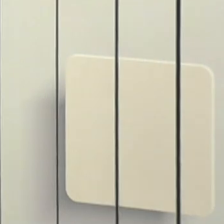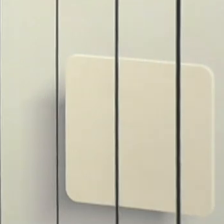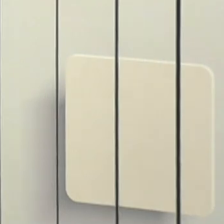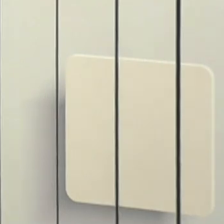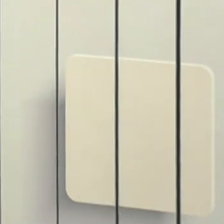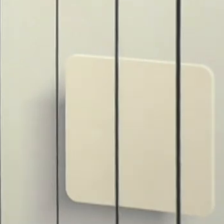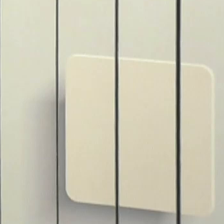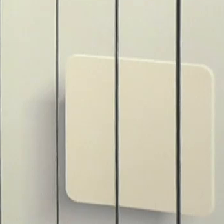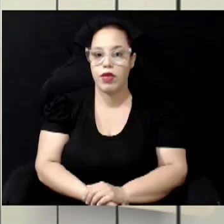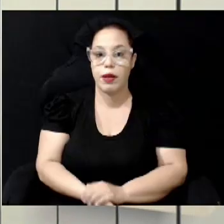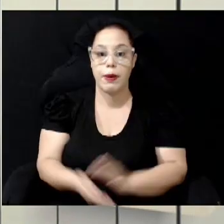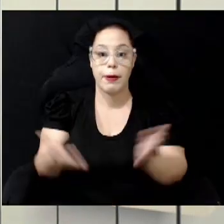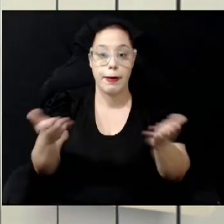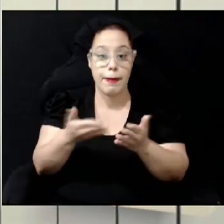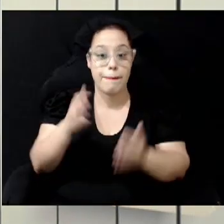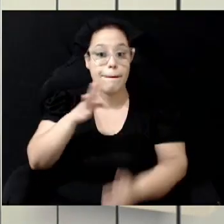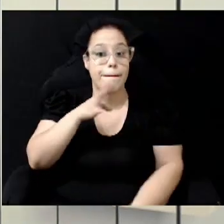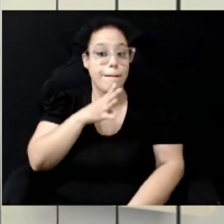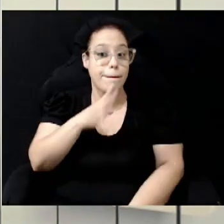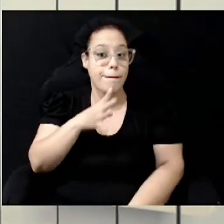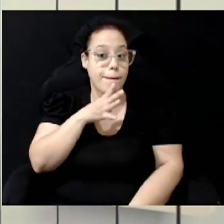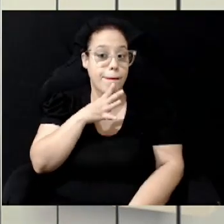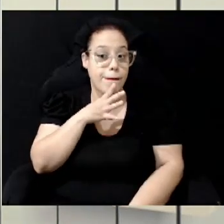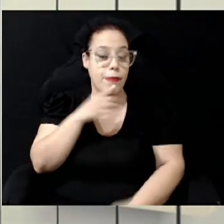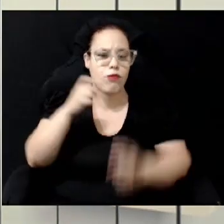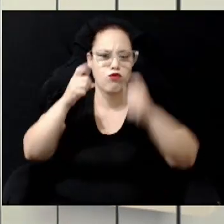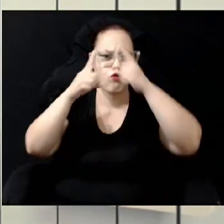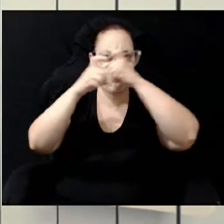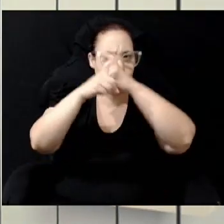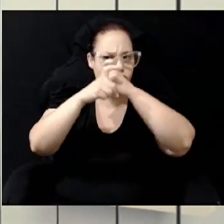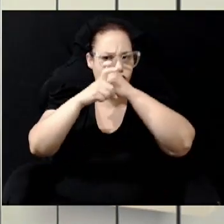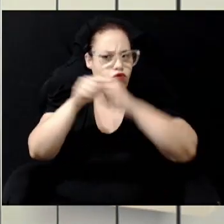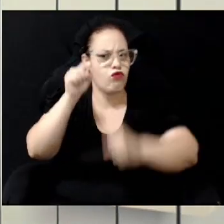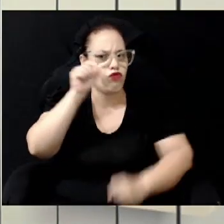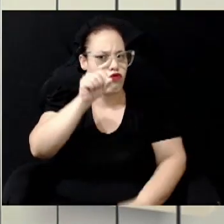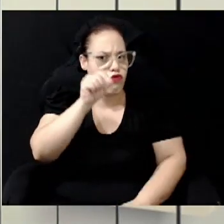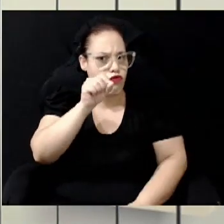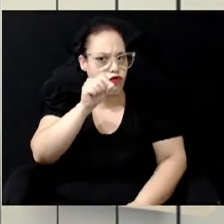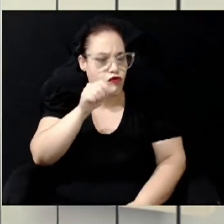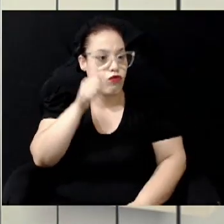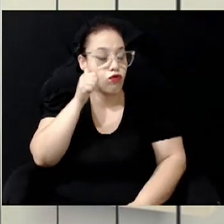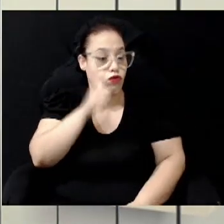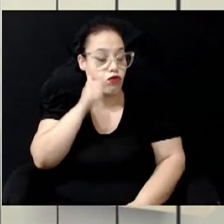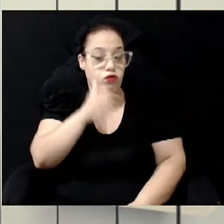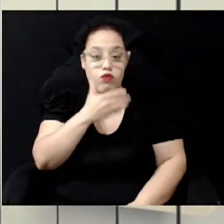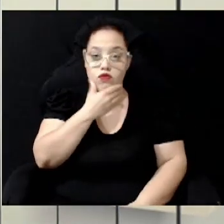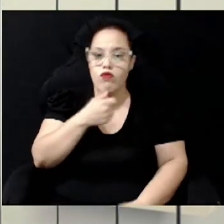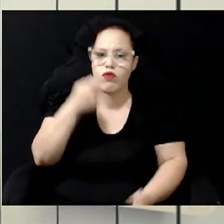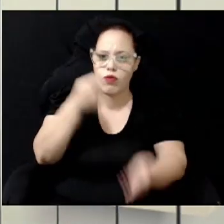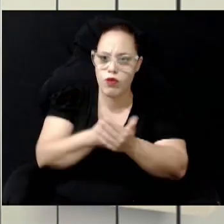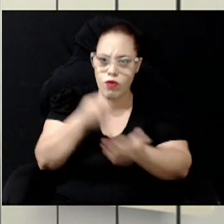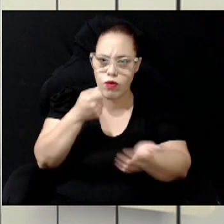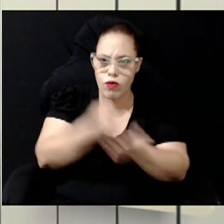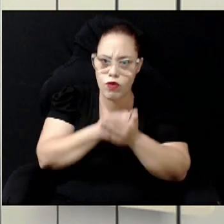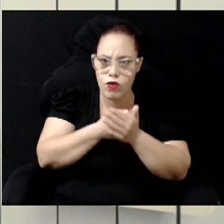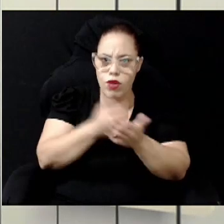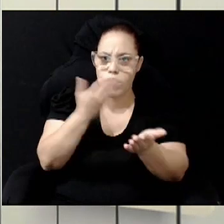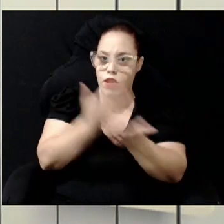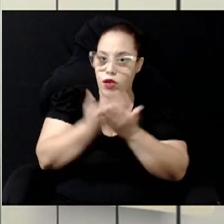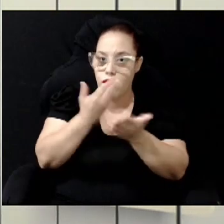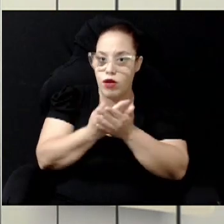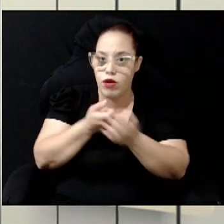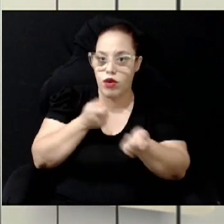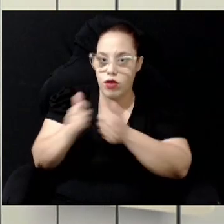Hora de conhecermos os desafios daquele ou daquela que se dedica ao estudo e análise crítica